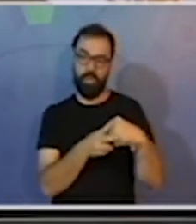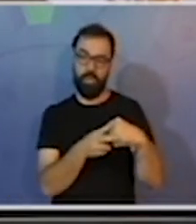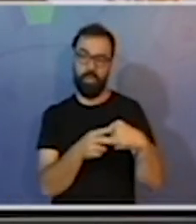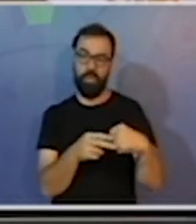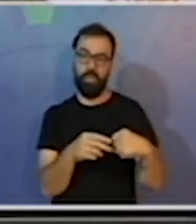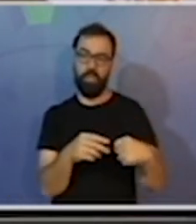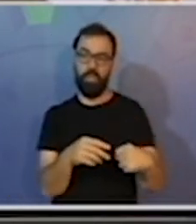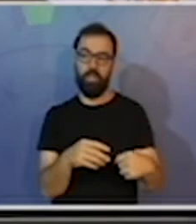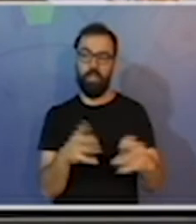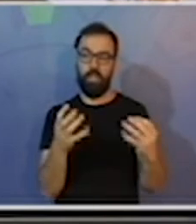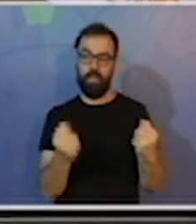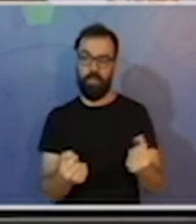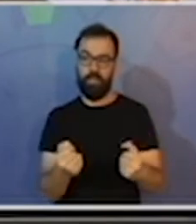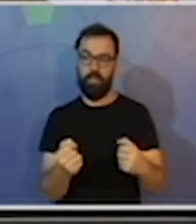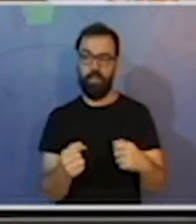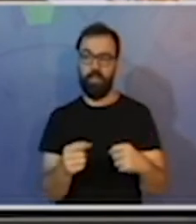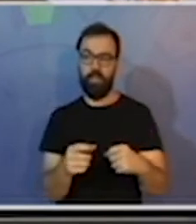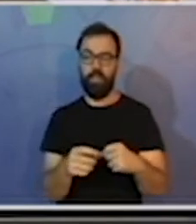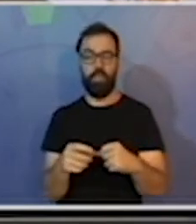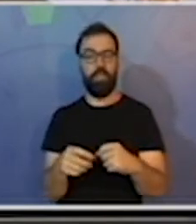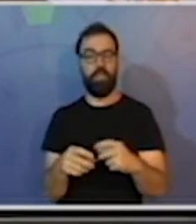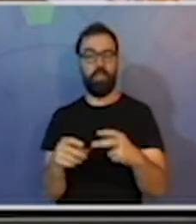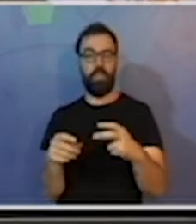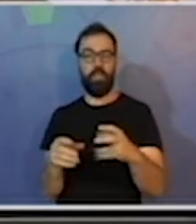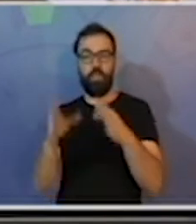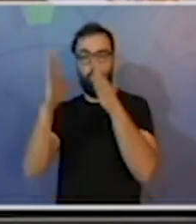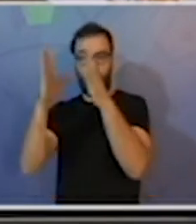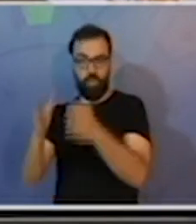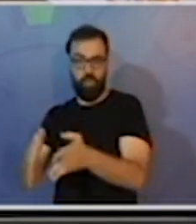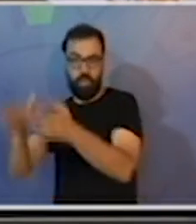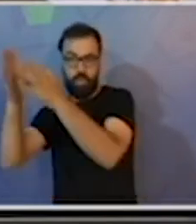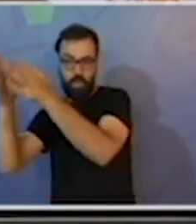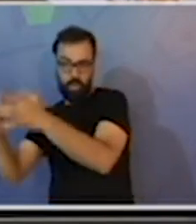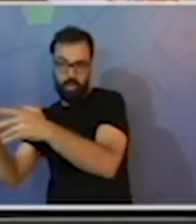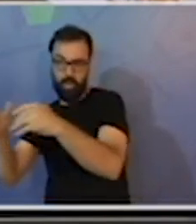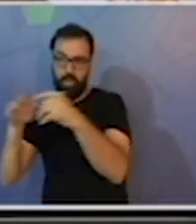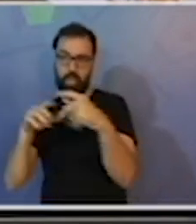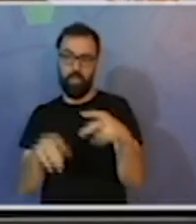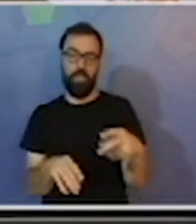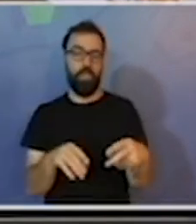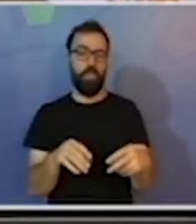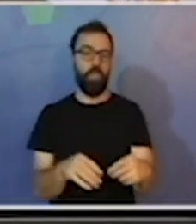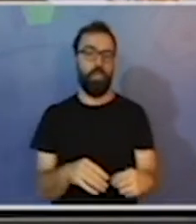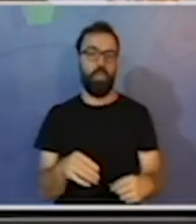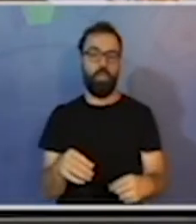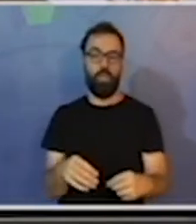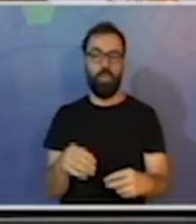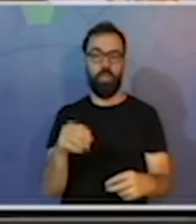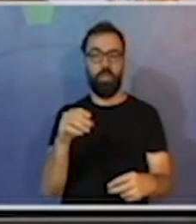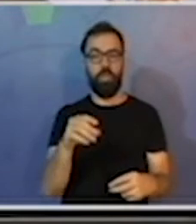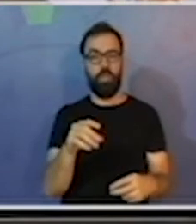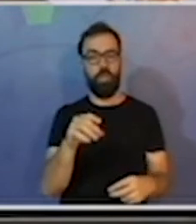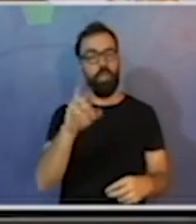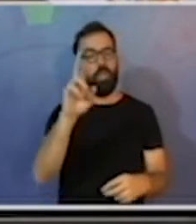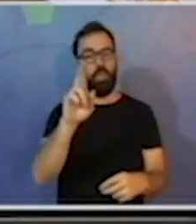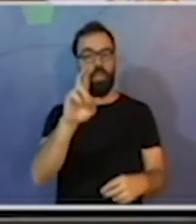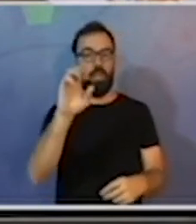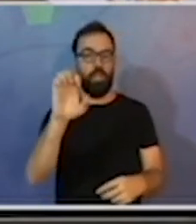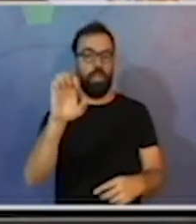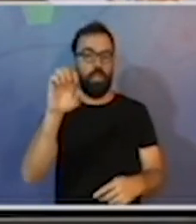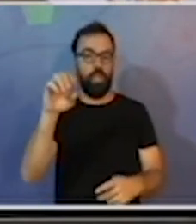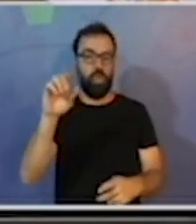regular aceito eleger regular nós temos elegido e não